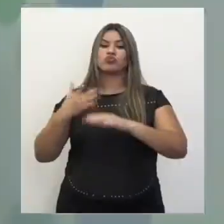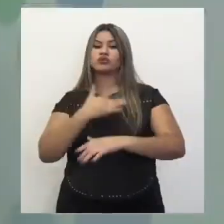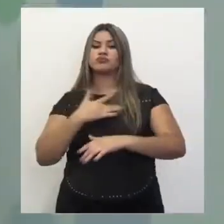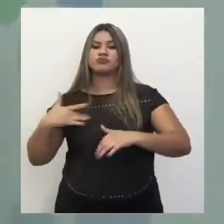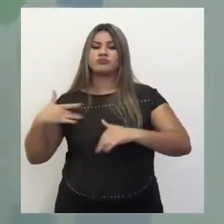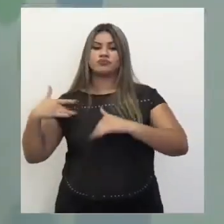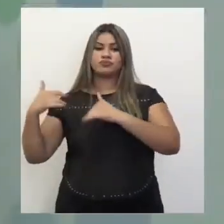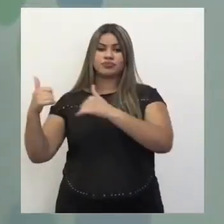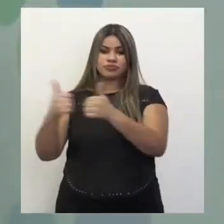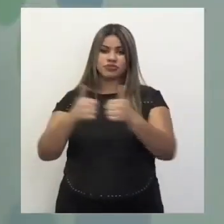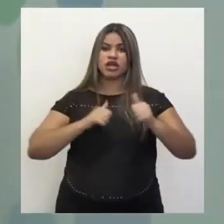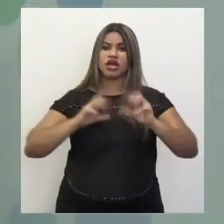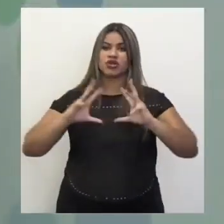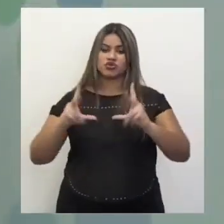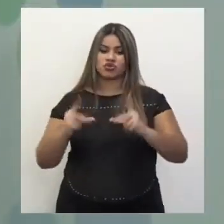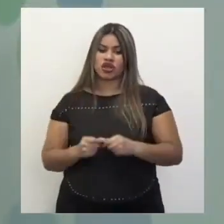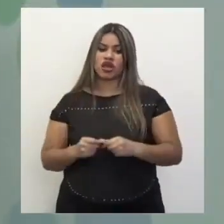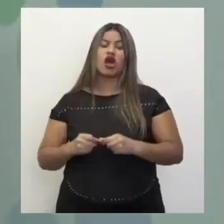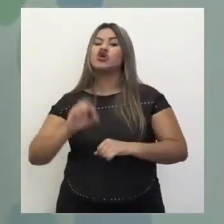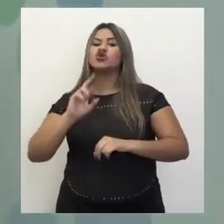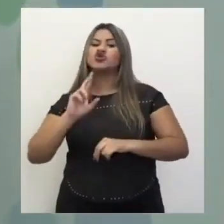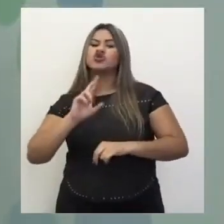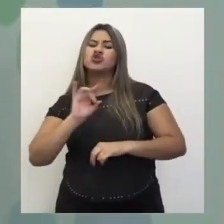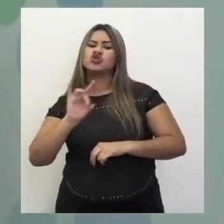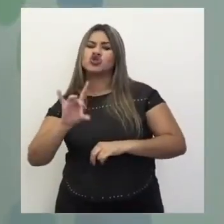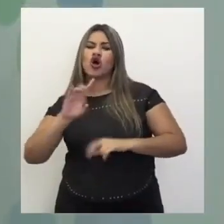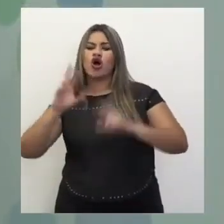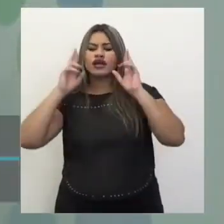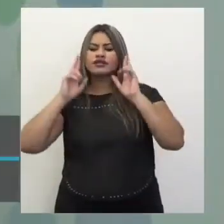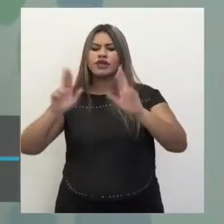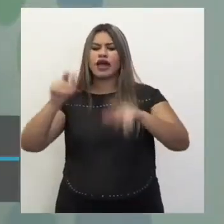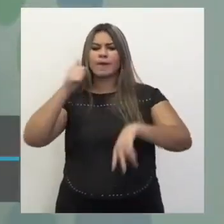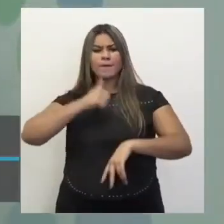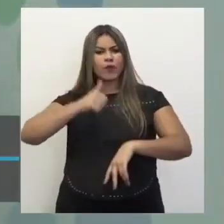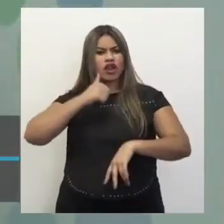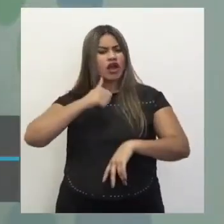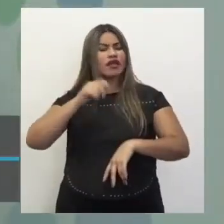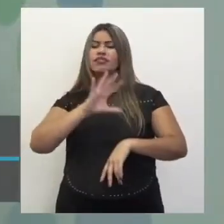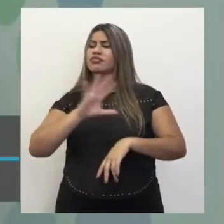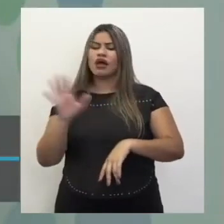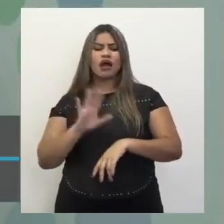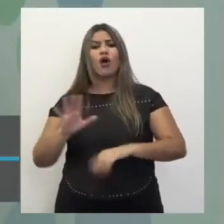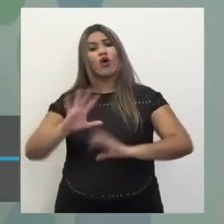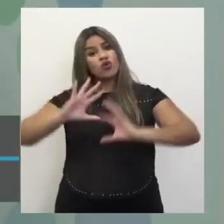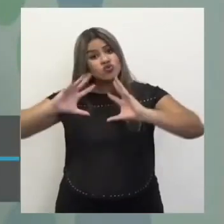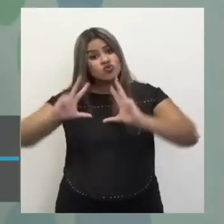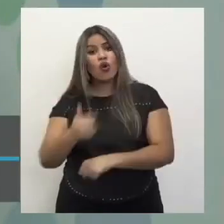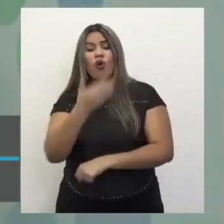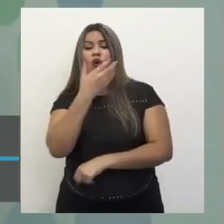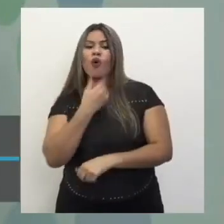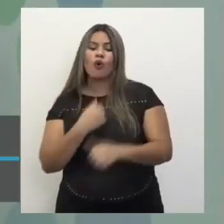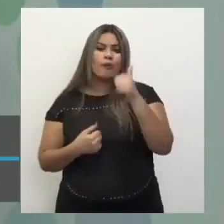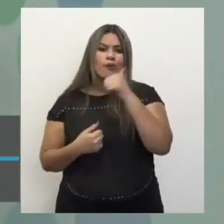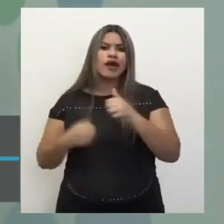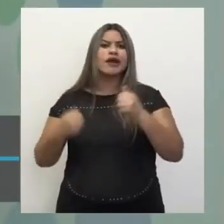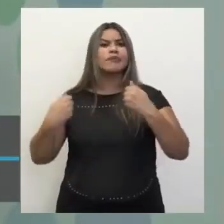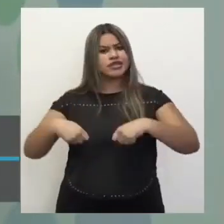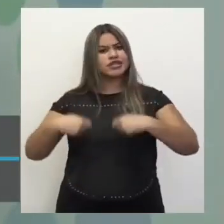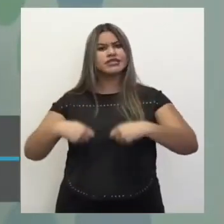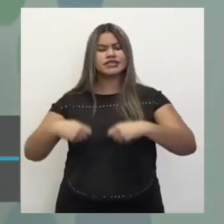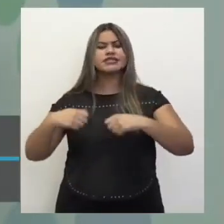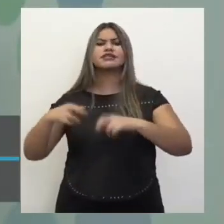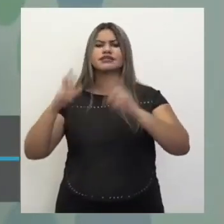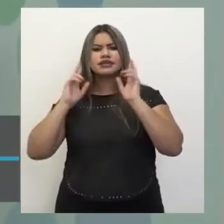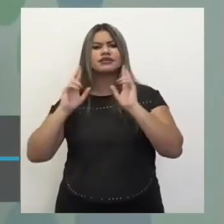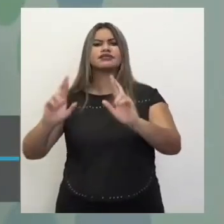a ideia de que não é respeitar, respeite a mulher, respeite a todos. Homem e mulher devem ser respeitados. E não vem